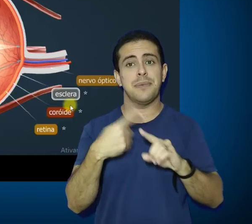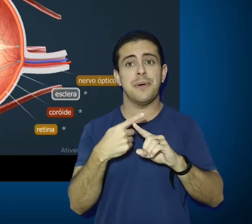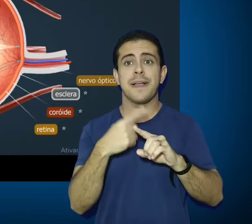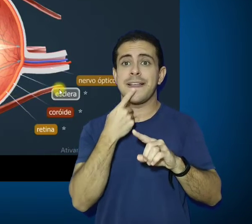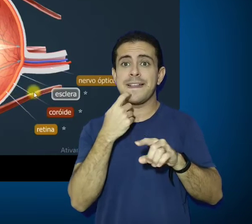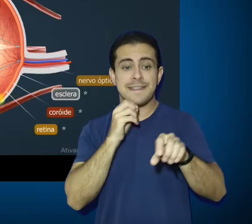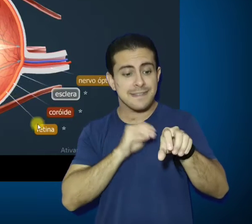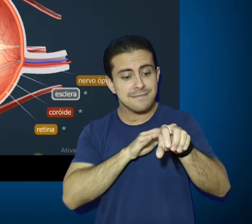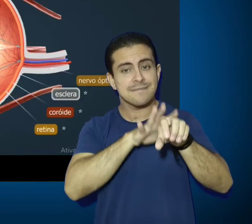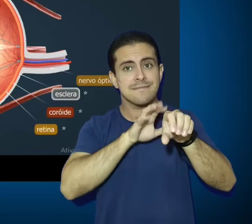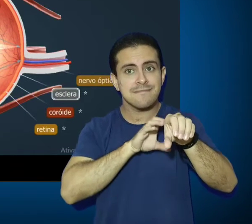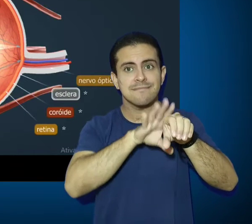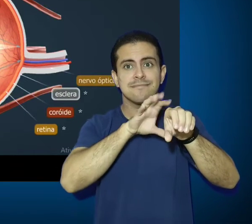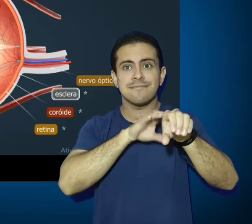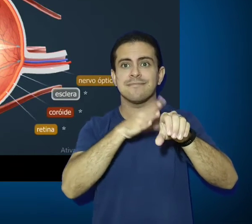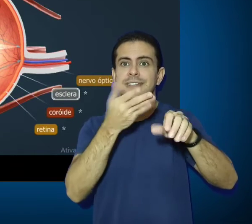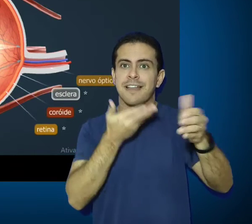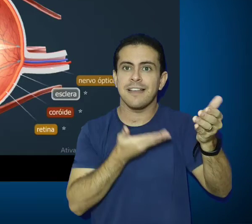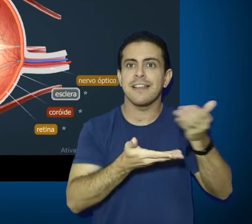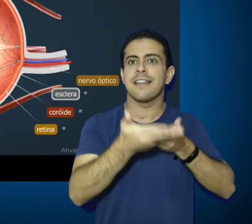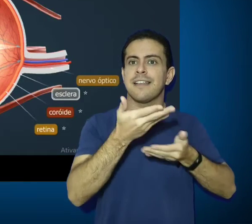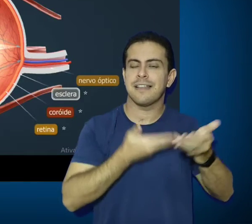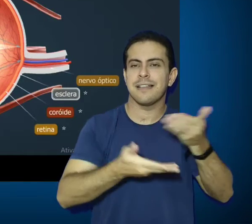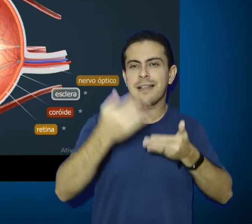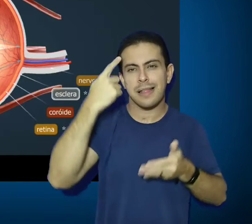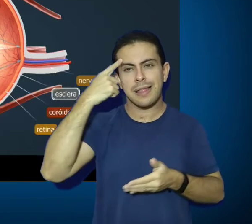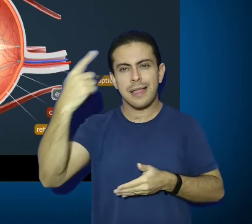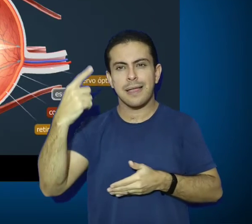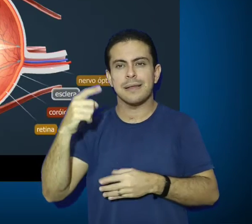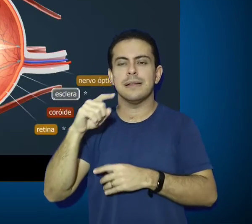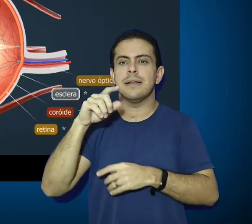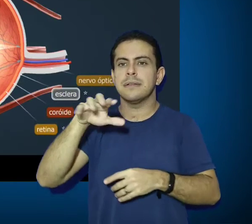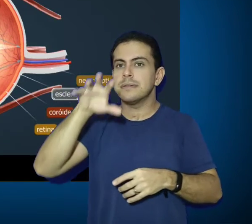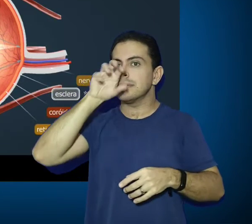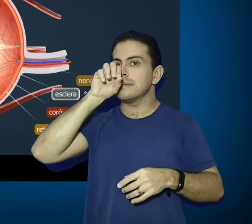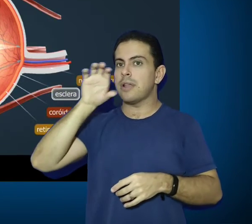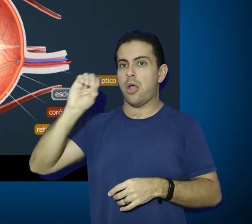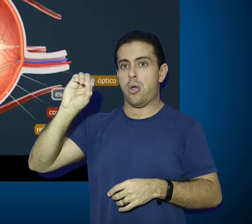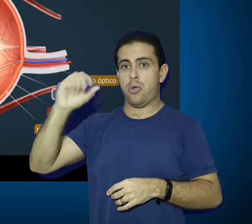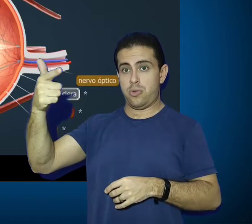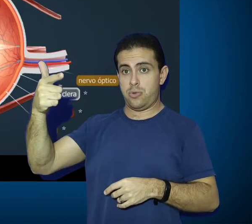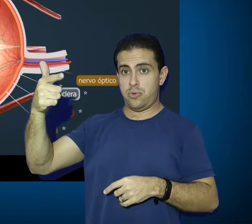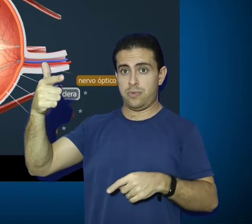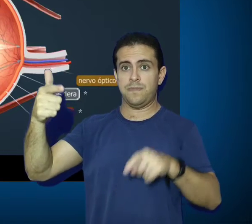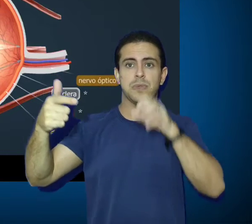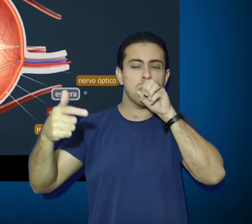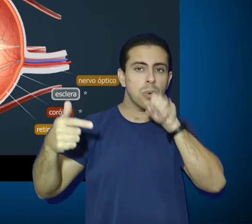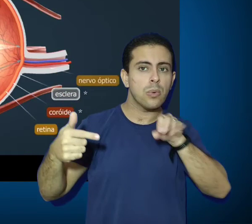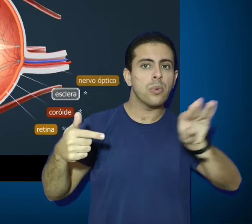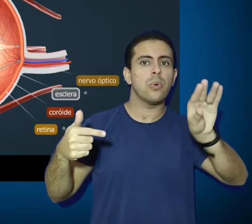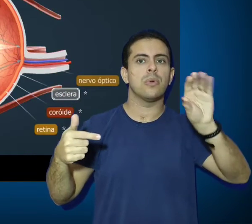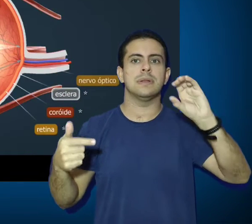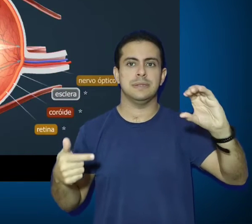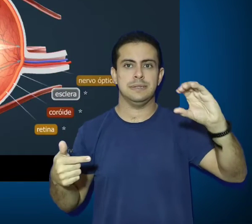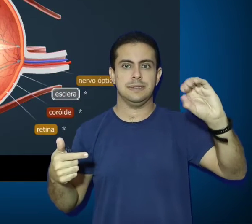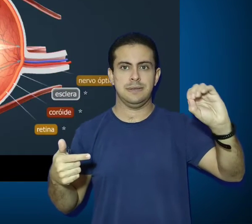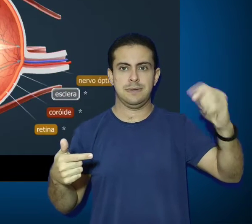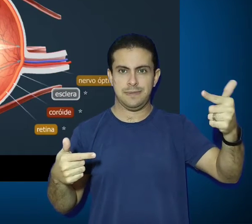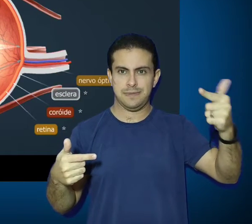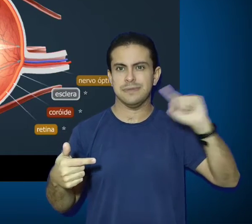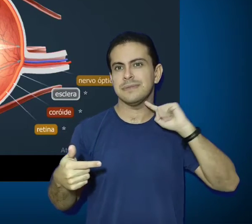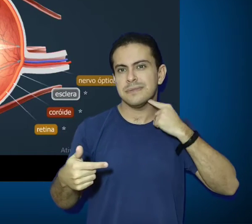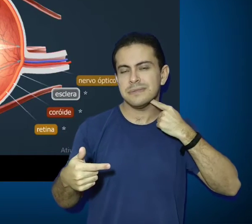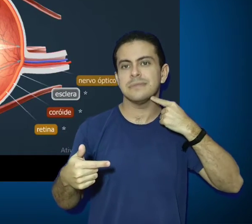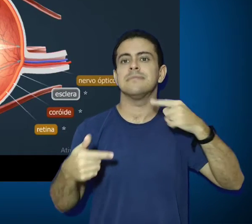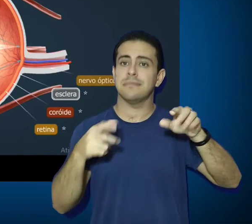e acontece a troca, né, entre o gás carbônico e o gás oxigênio que vem do nosso corpo para o sangue e vice-versa. Do